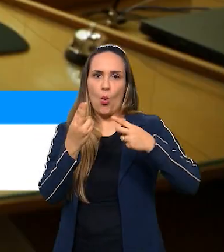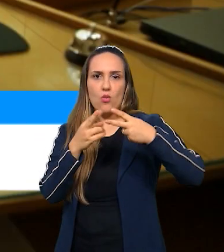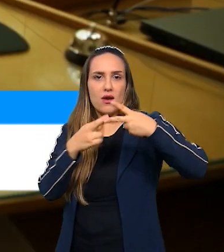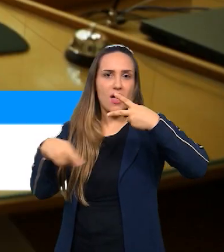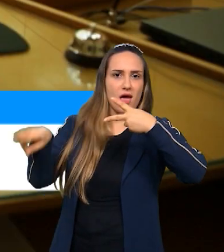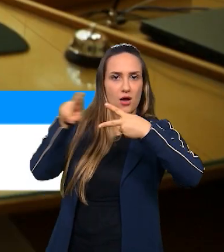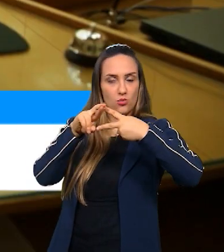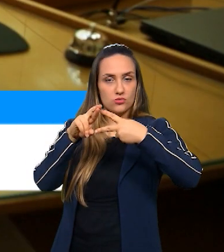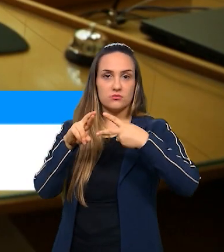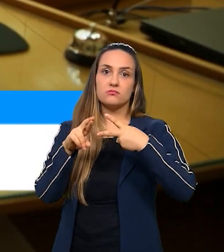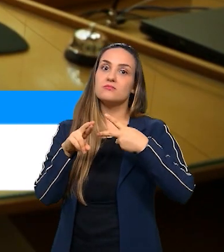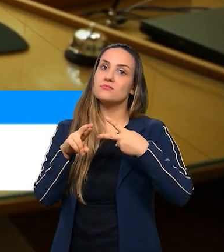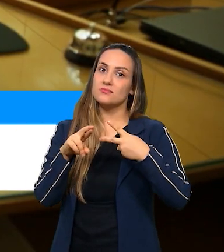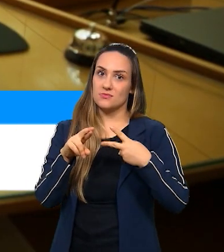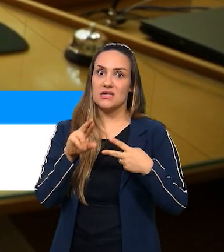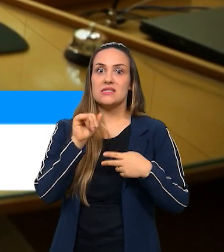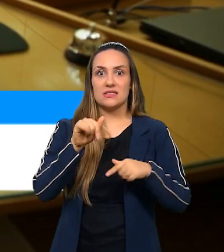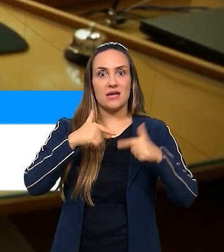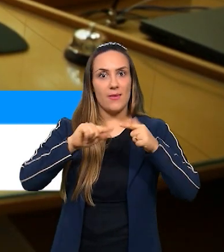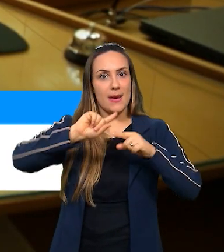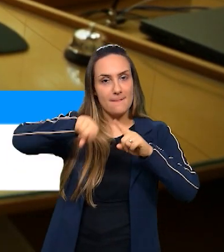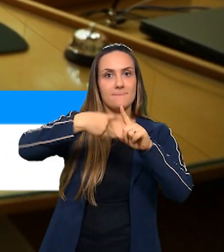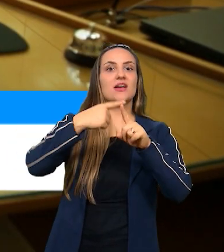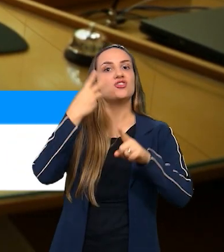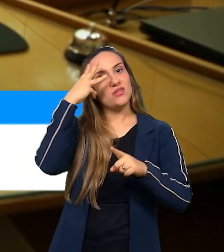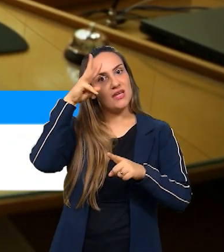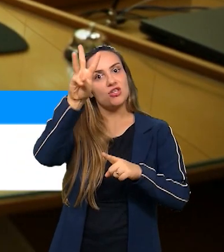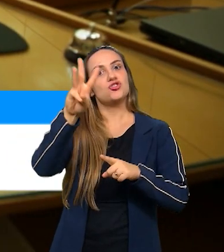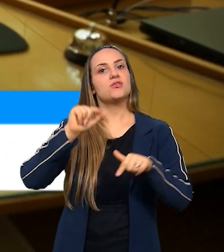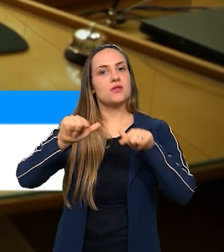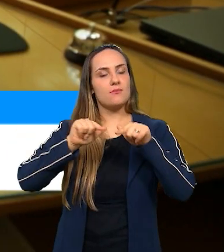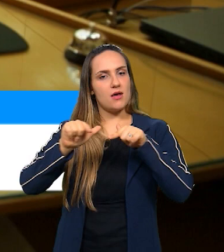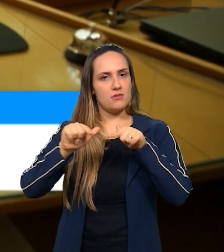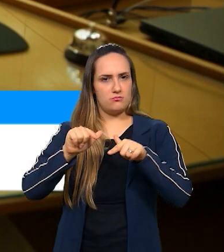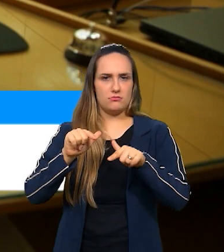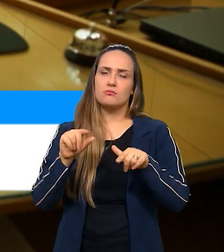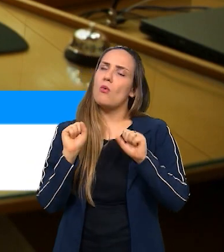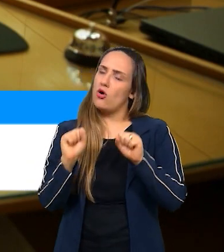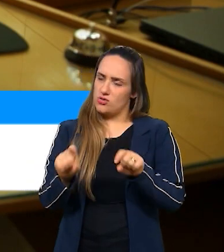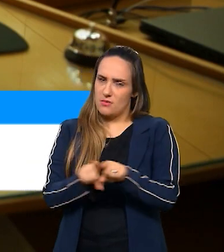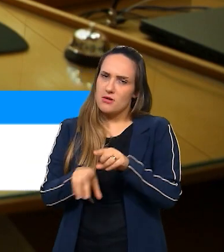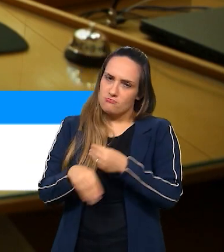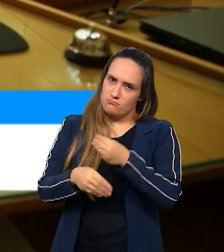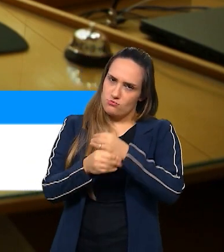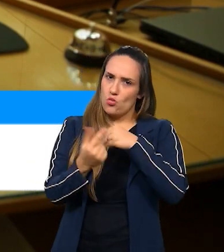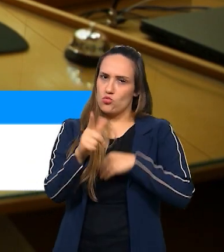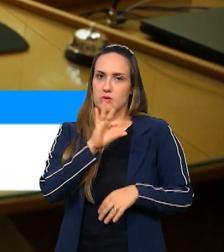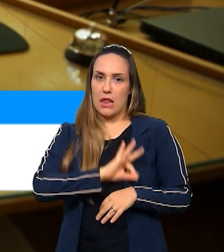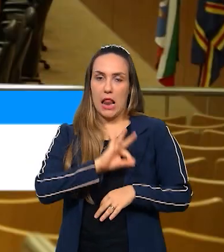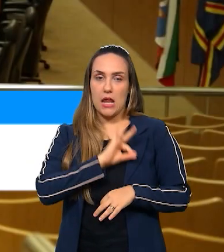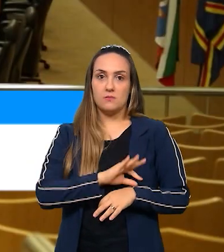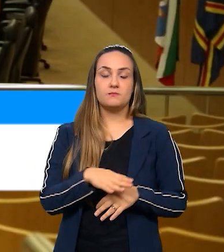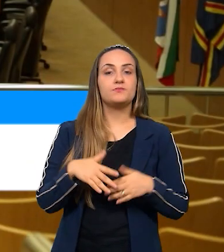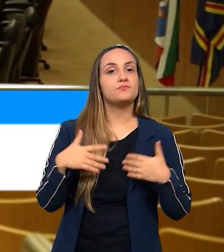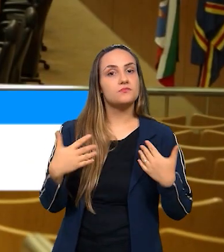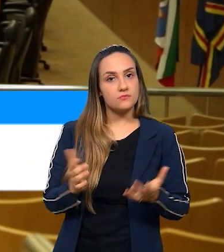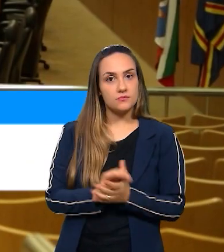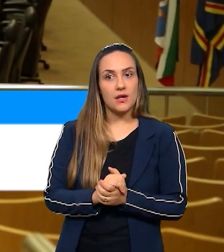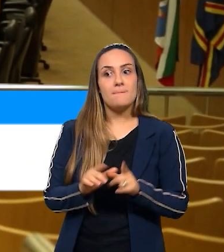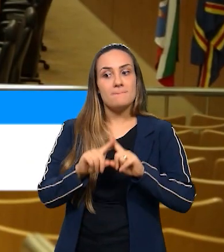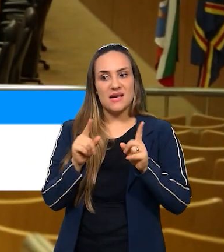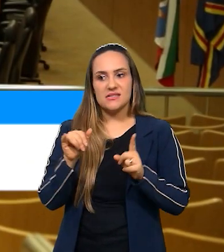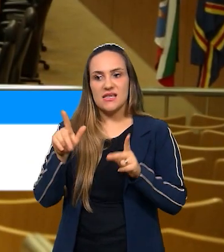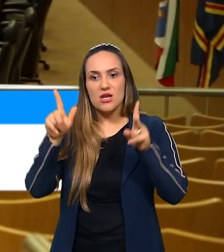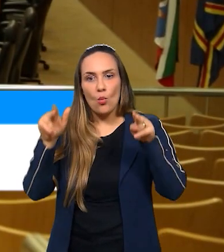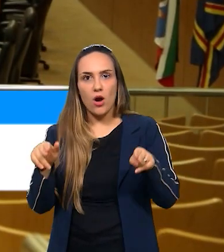graus. O benefício é concedido em período superior de 3 dias úteis, sem prejuízos de outras vantagens dispostas em lei, e salvo